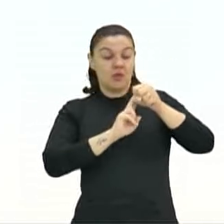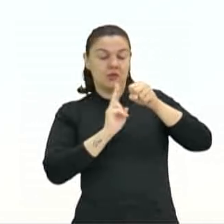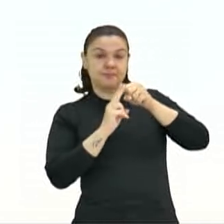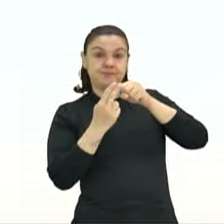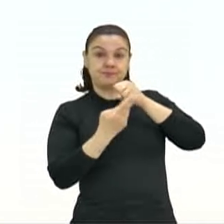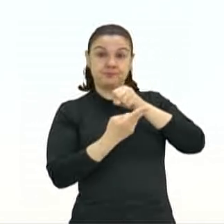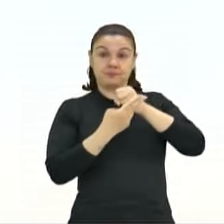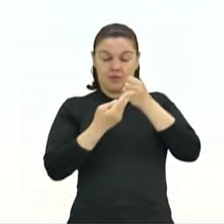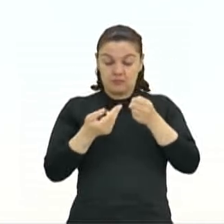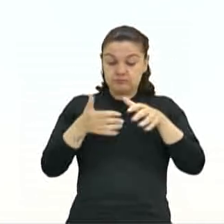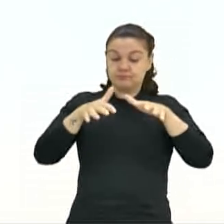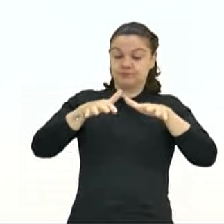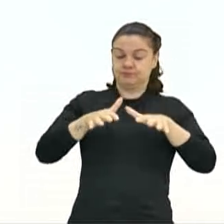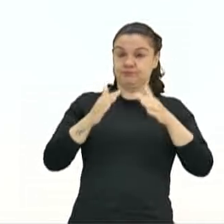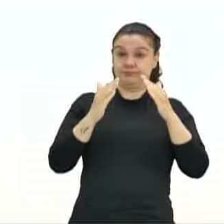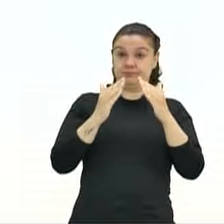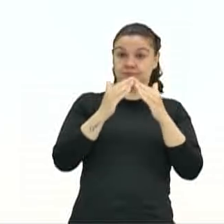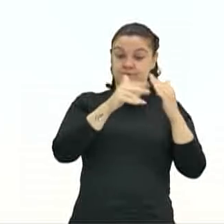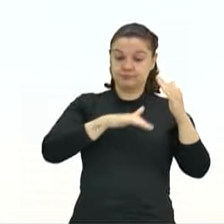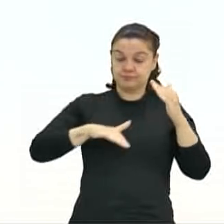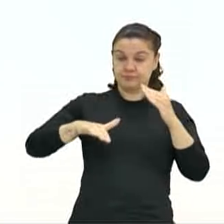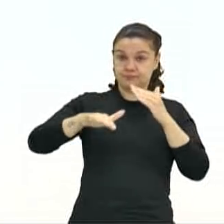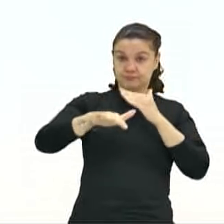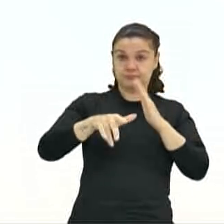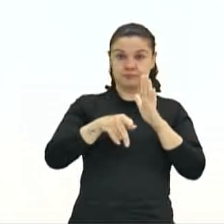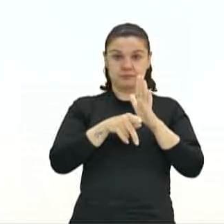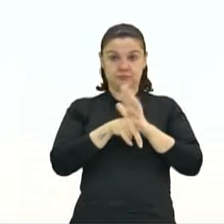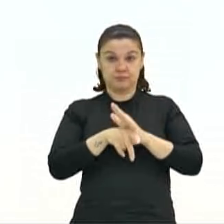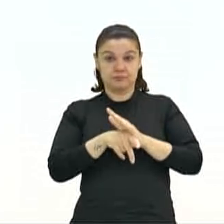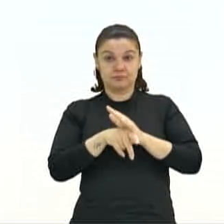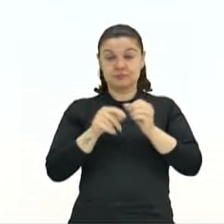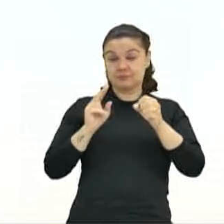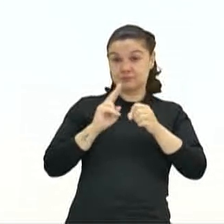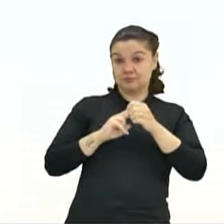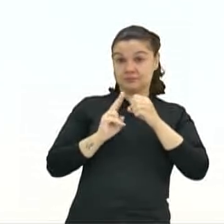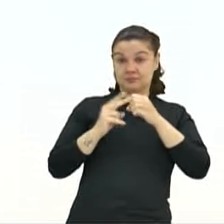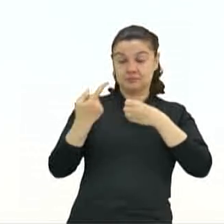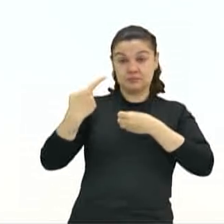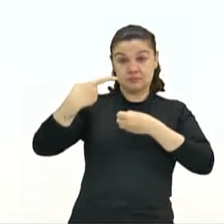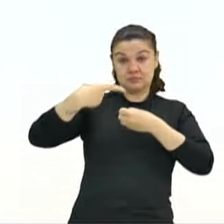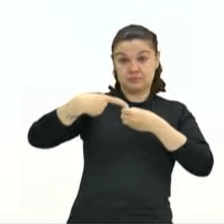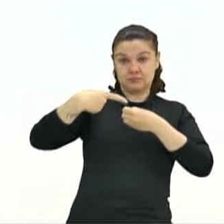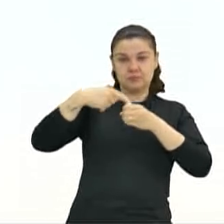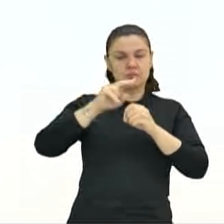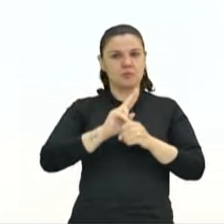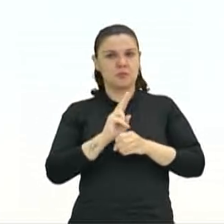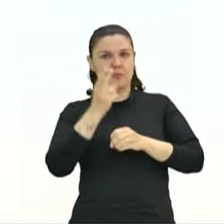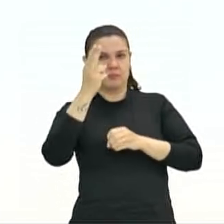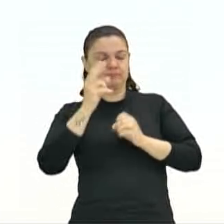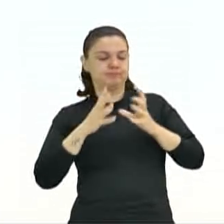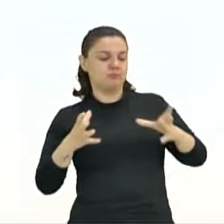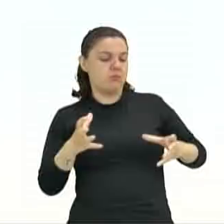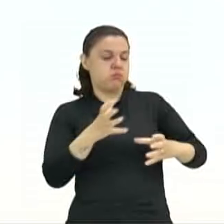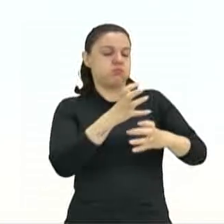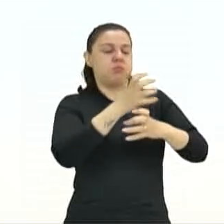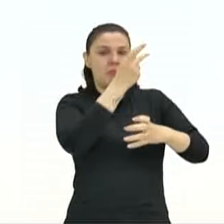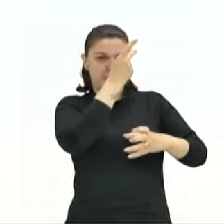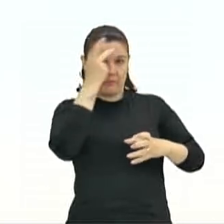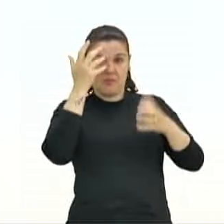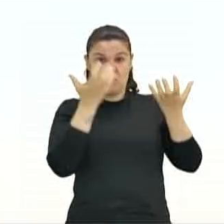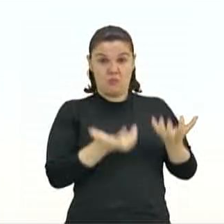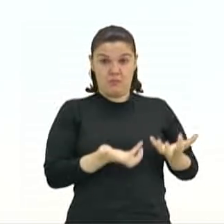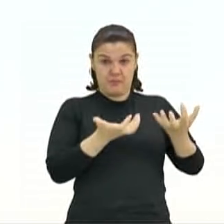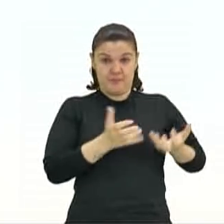estão ocupadas pela área urbana, como por exemplo as cidades e os adensamentos